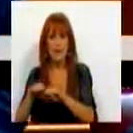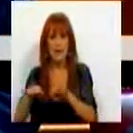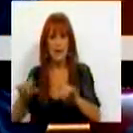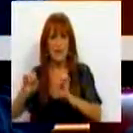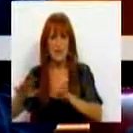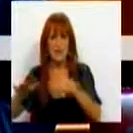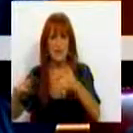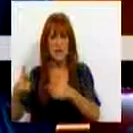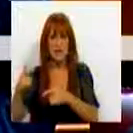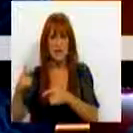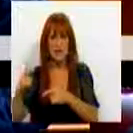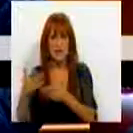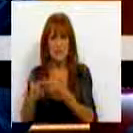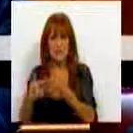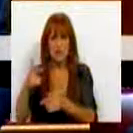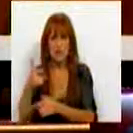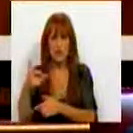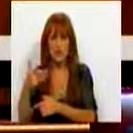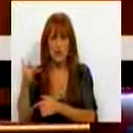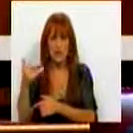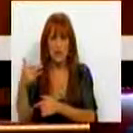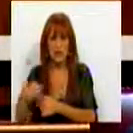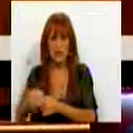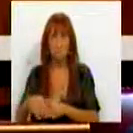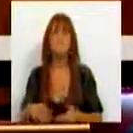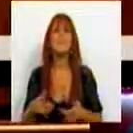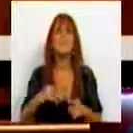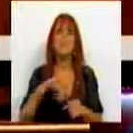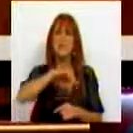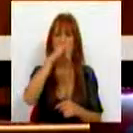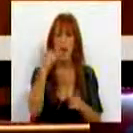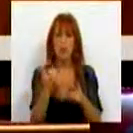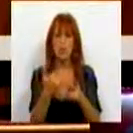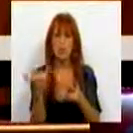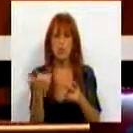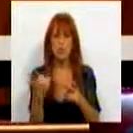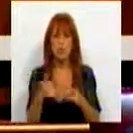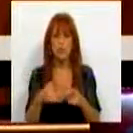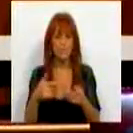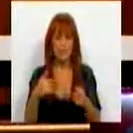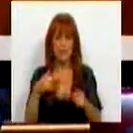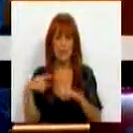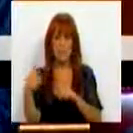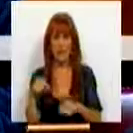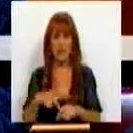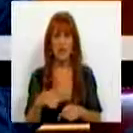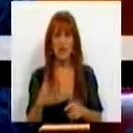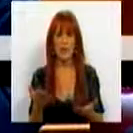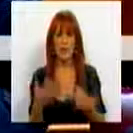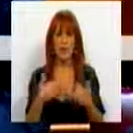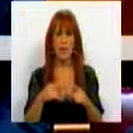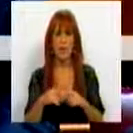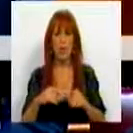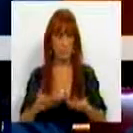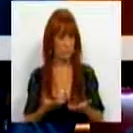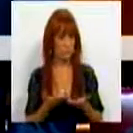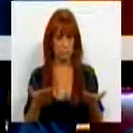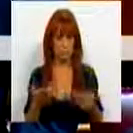fase inicial da negociação com o TTIP. Mas há um segundo aspecto que este debate trouxe ao de